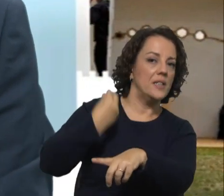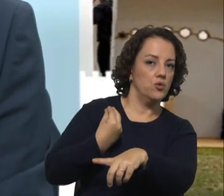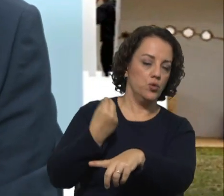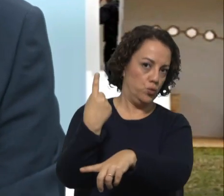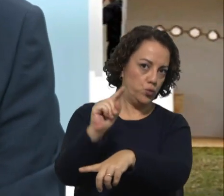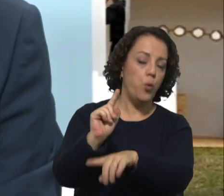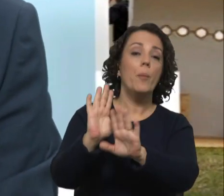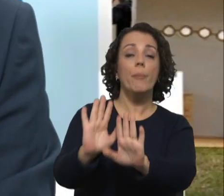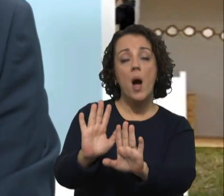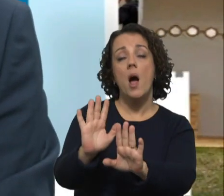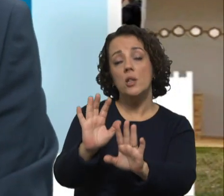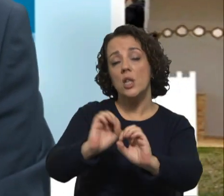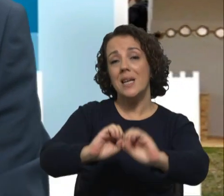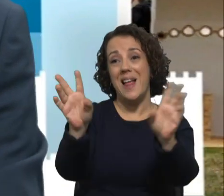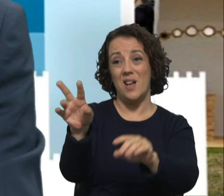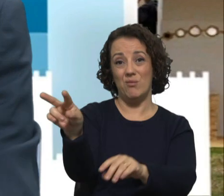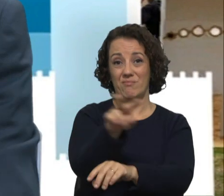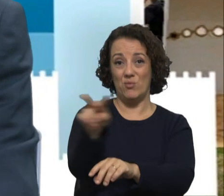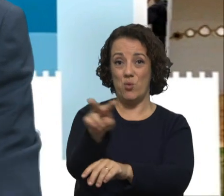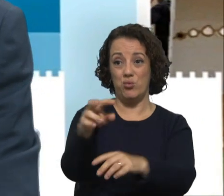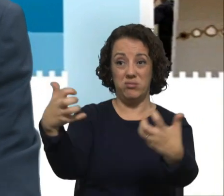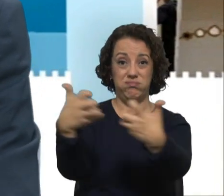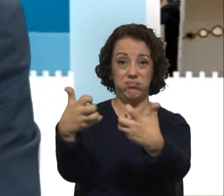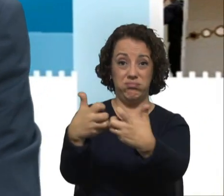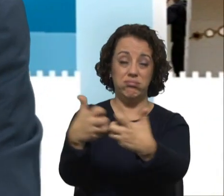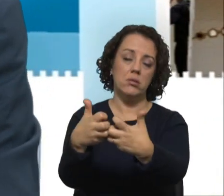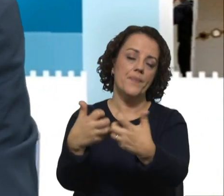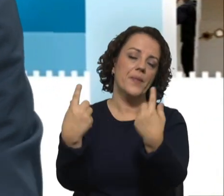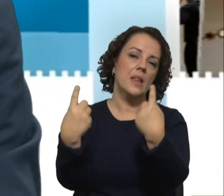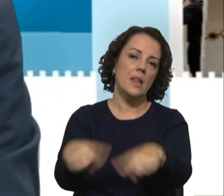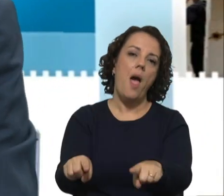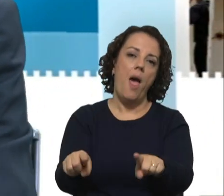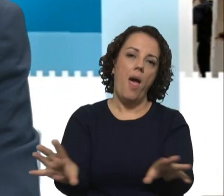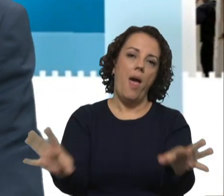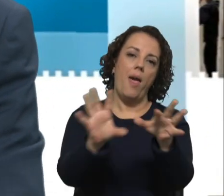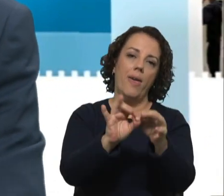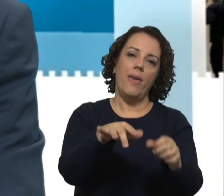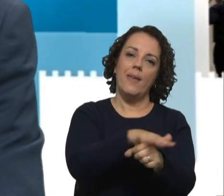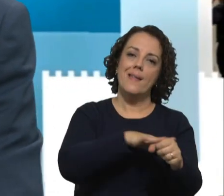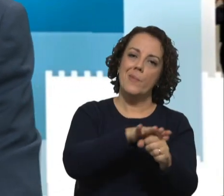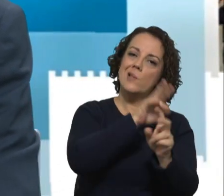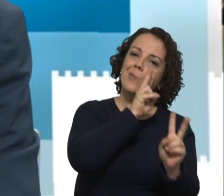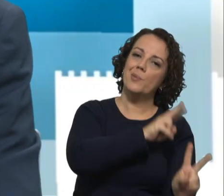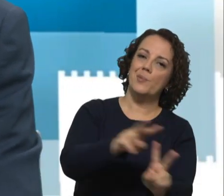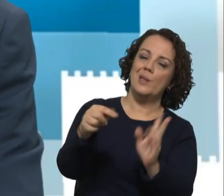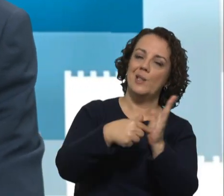também o conflito israelo-palestiniano tem uma dimensão, de alguma forma, bíblica, é inevitável, ou pelo menos tem uma